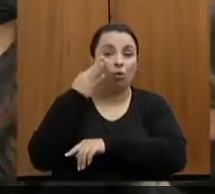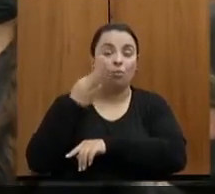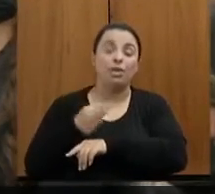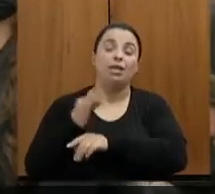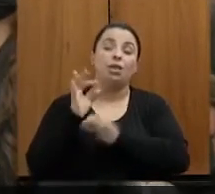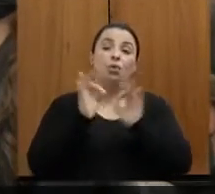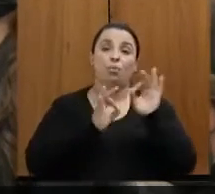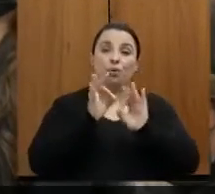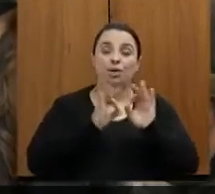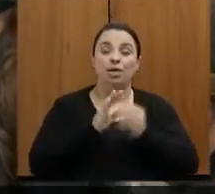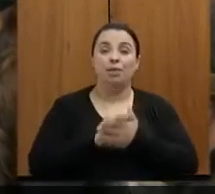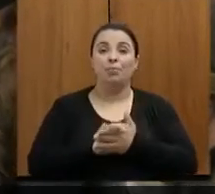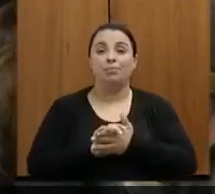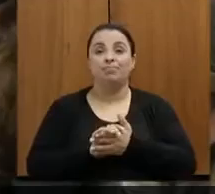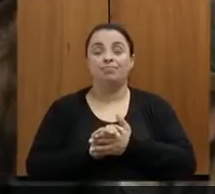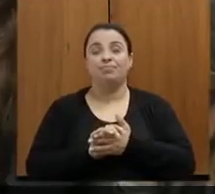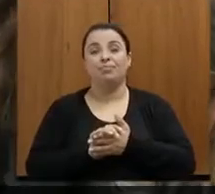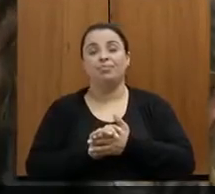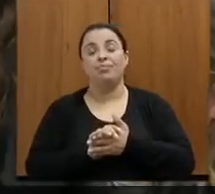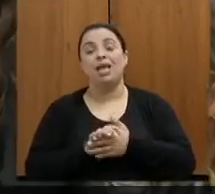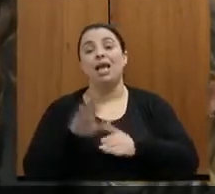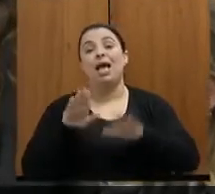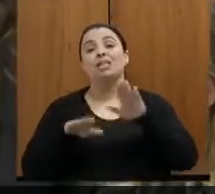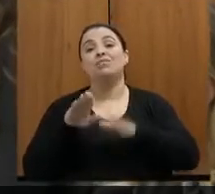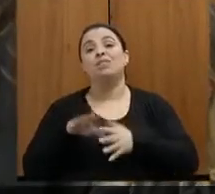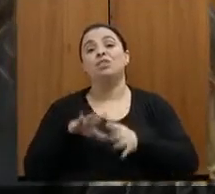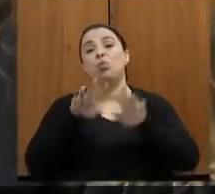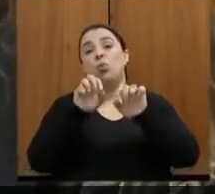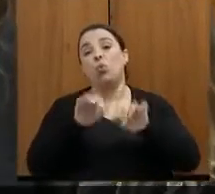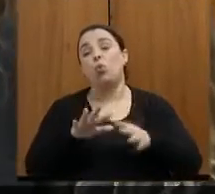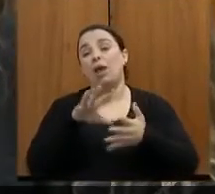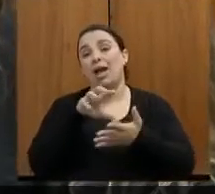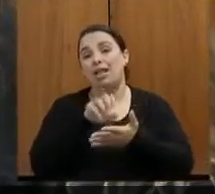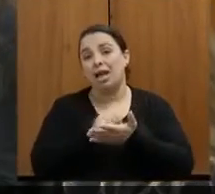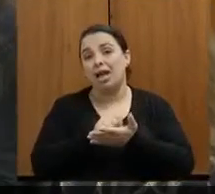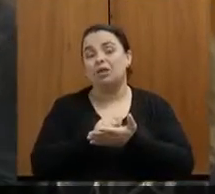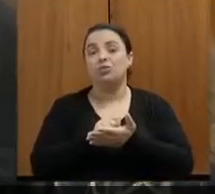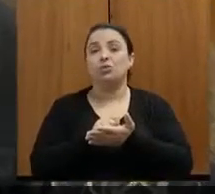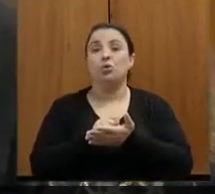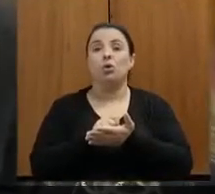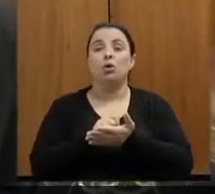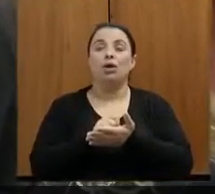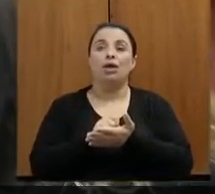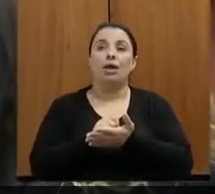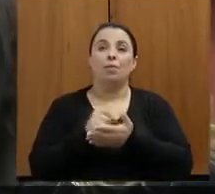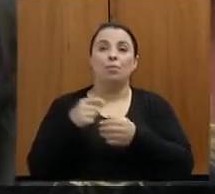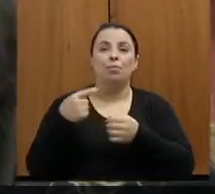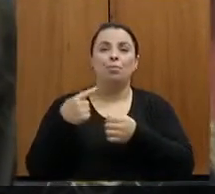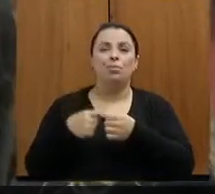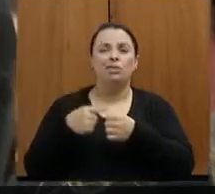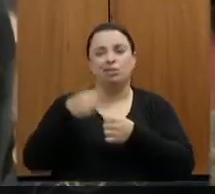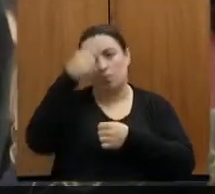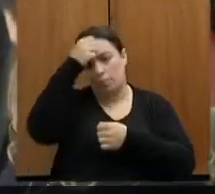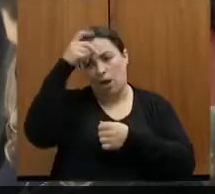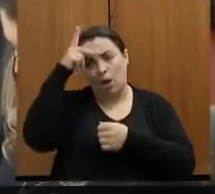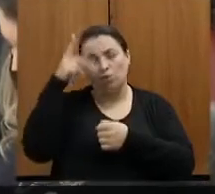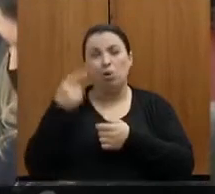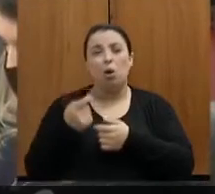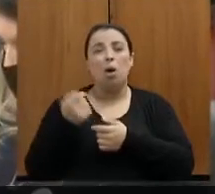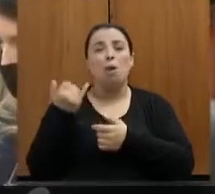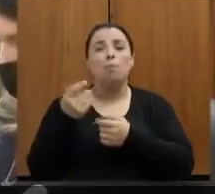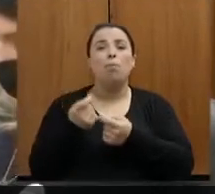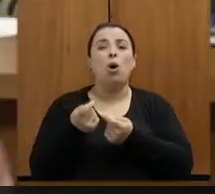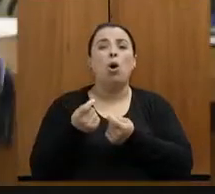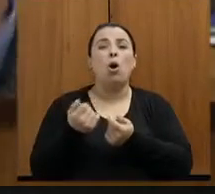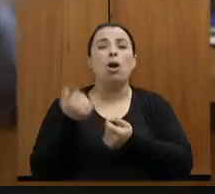Muitas vezes o cadastro municipal, o cadastro imobiliário municipal, tem pouca informação sobre o território. Então, quando